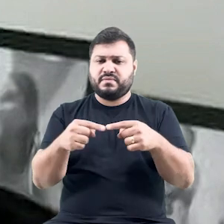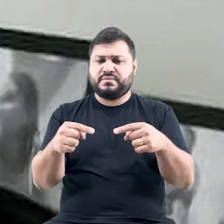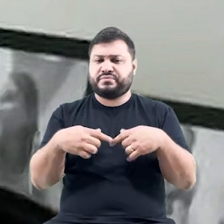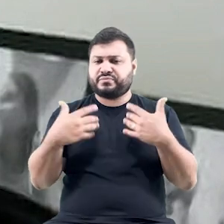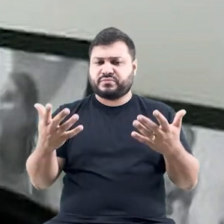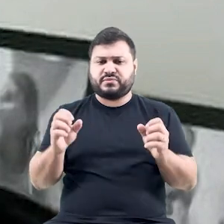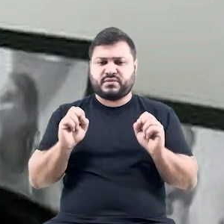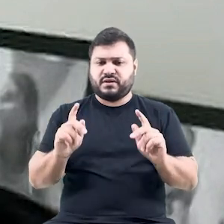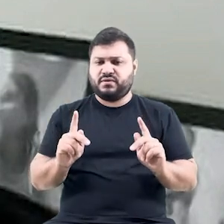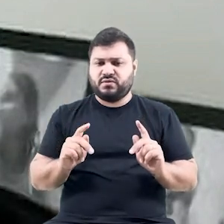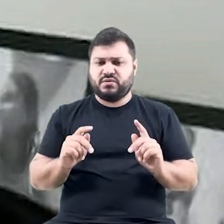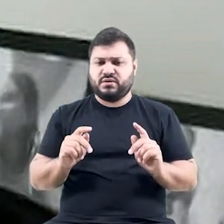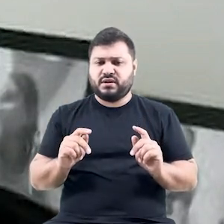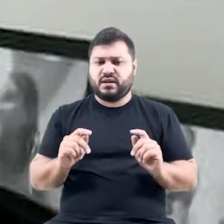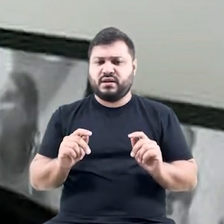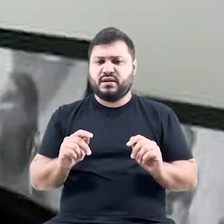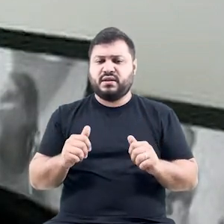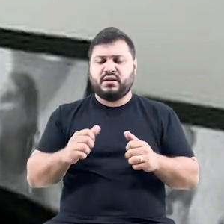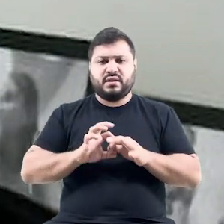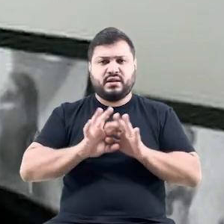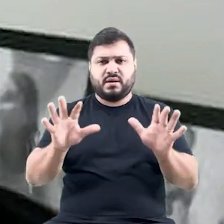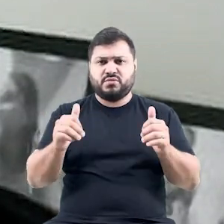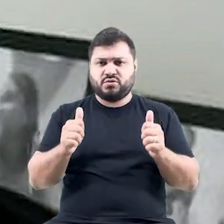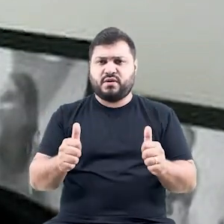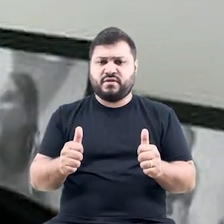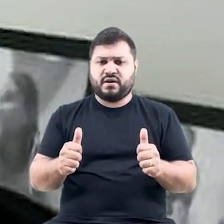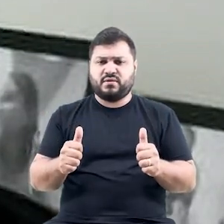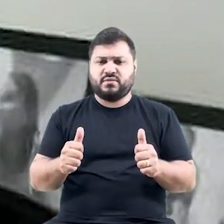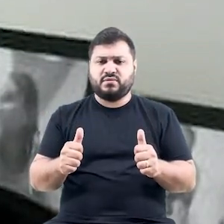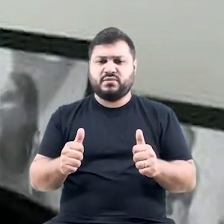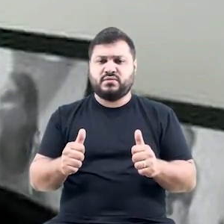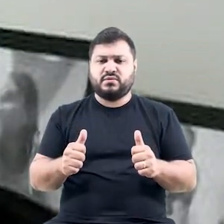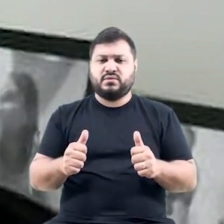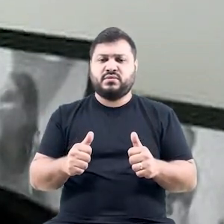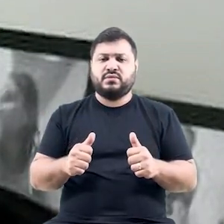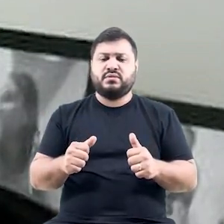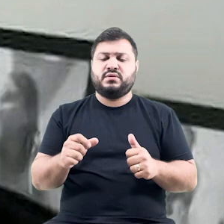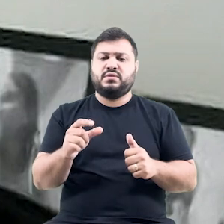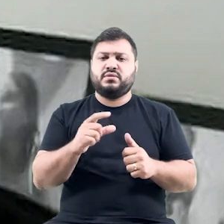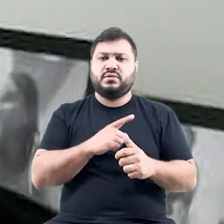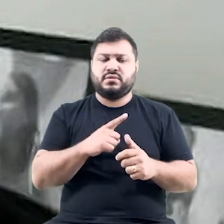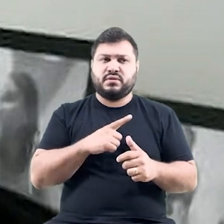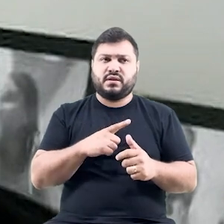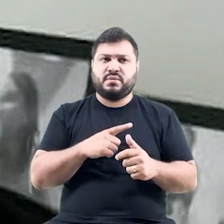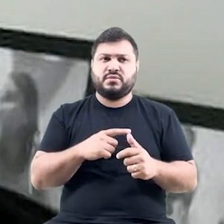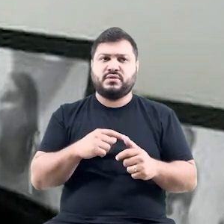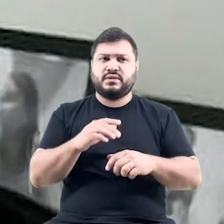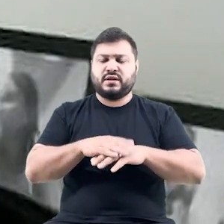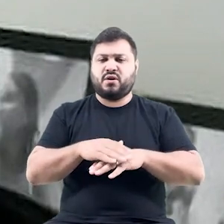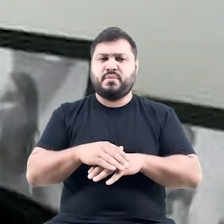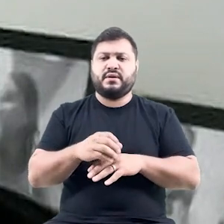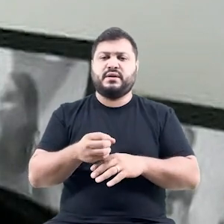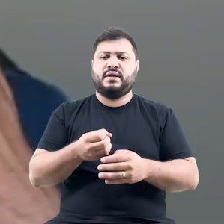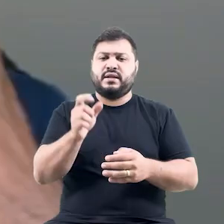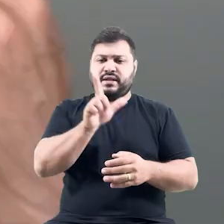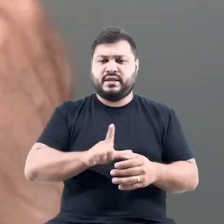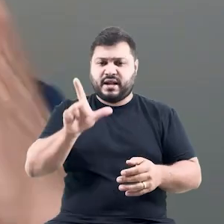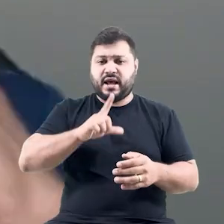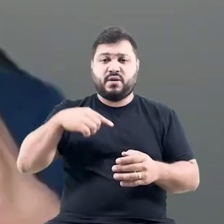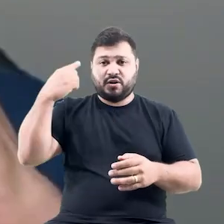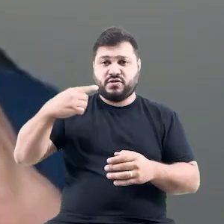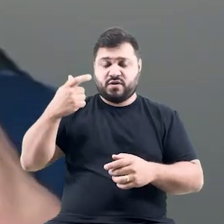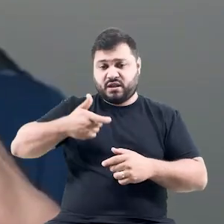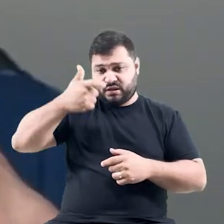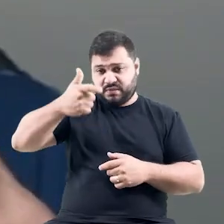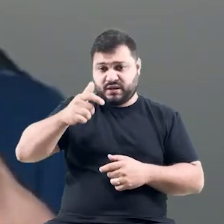conformes, e estava tudo ok, e demos o aval para juntos construirmos essa obra literária. O